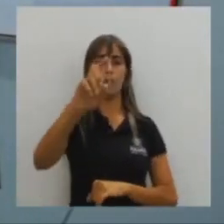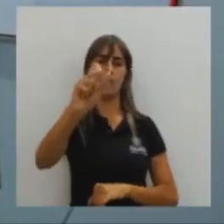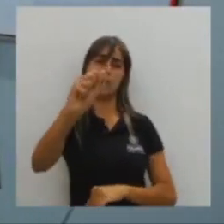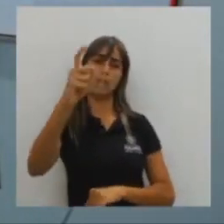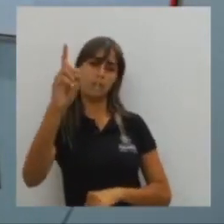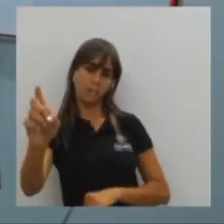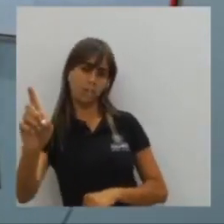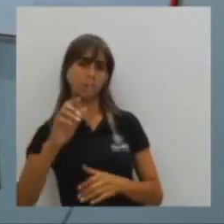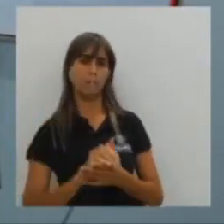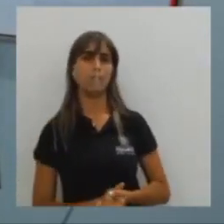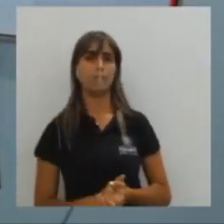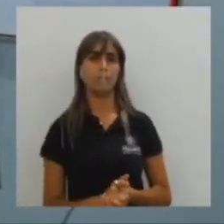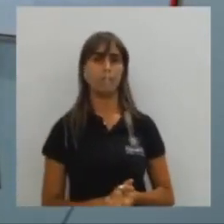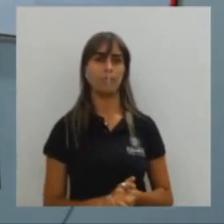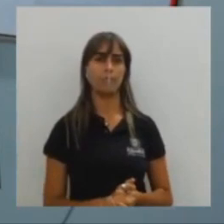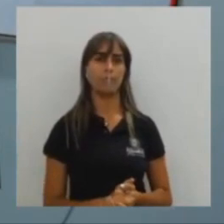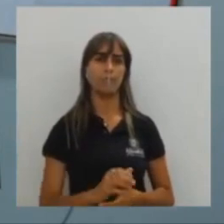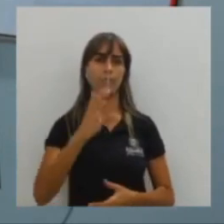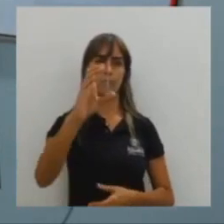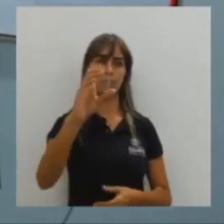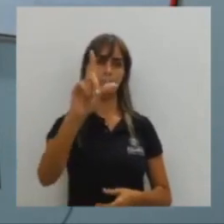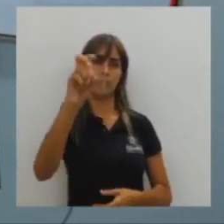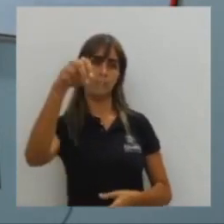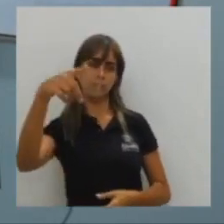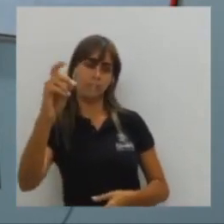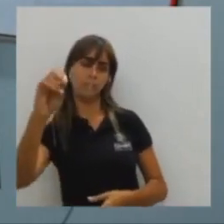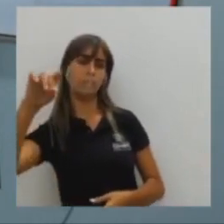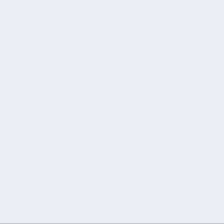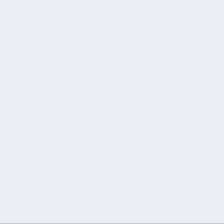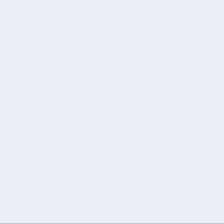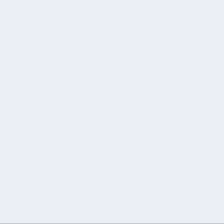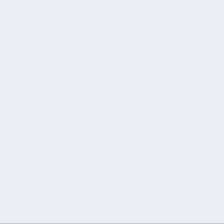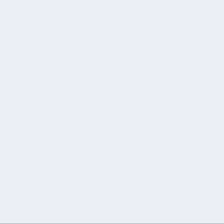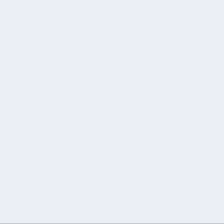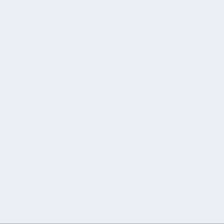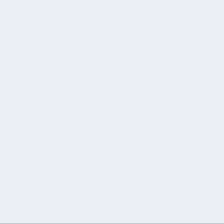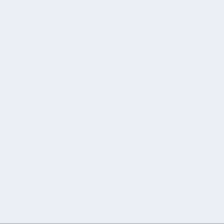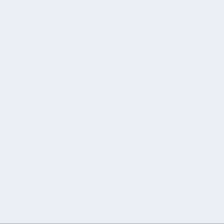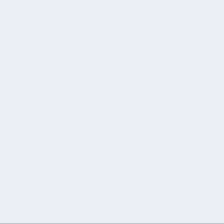passado ele fica cleaned, tá certo? Cleaned. I cleaned the house twice yesterday.